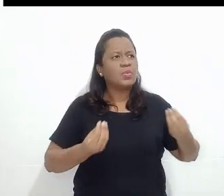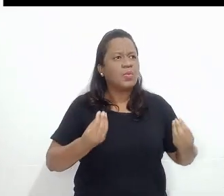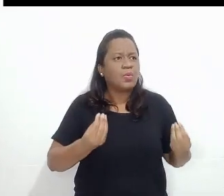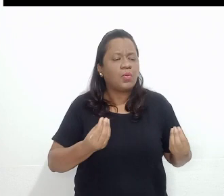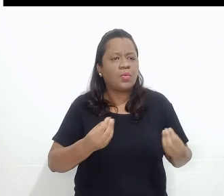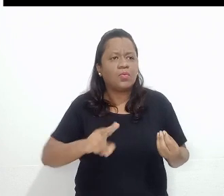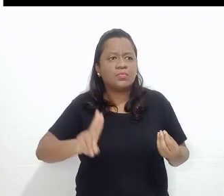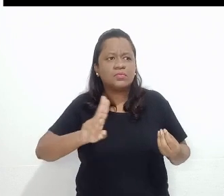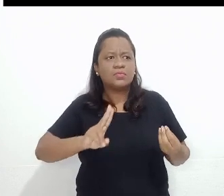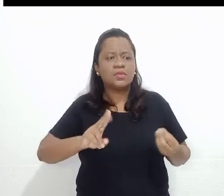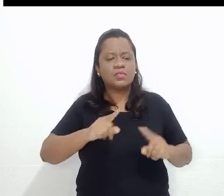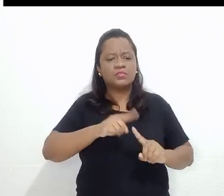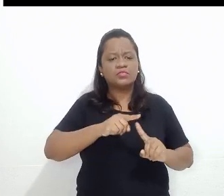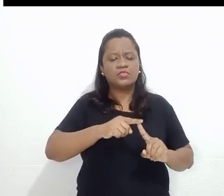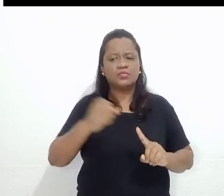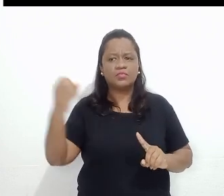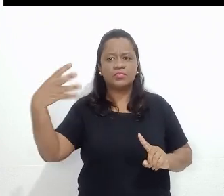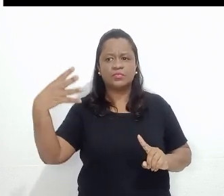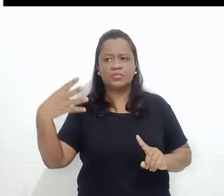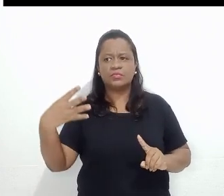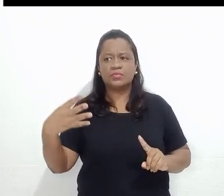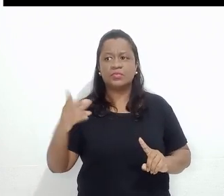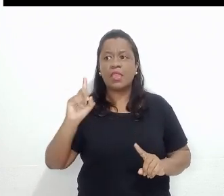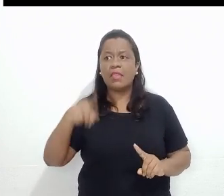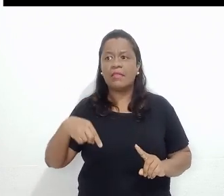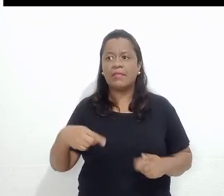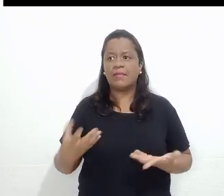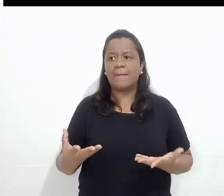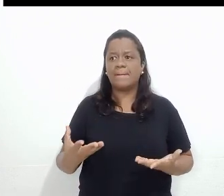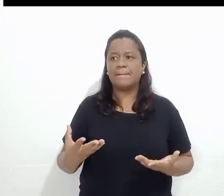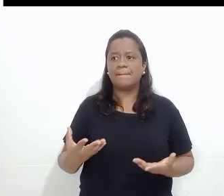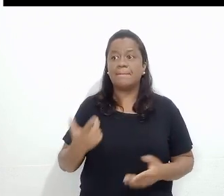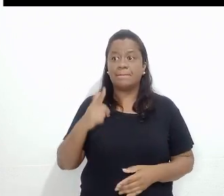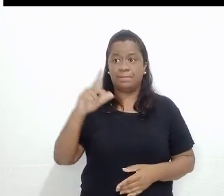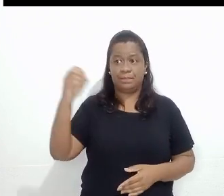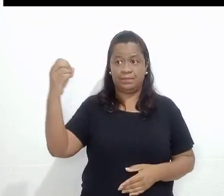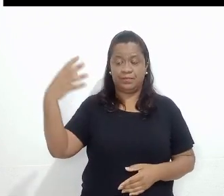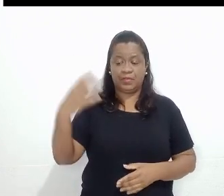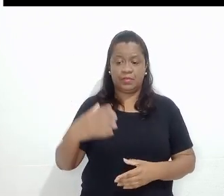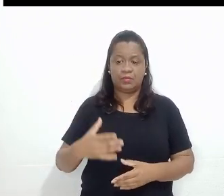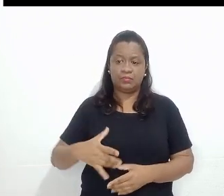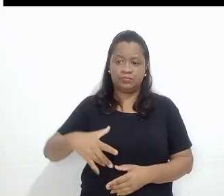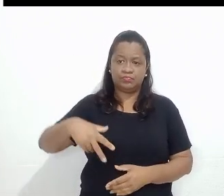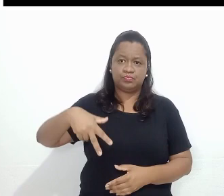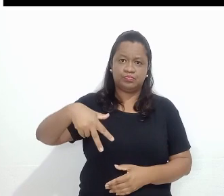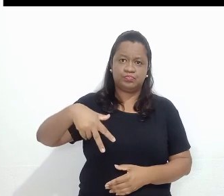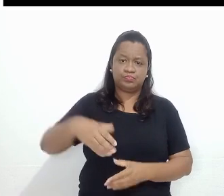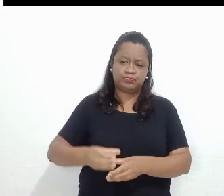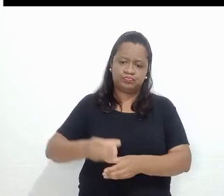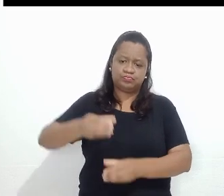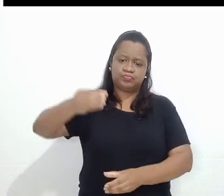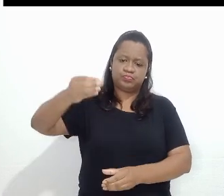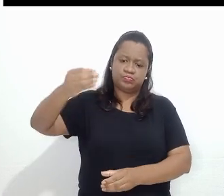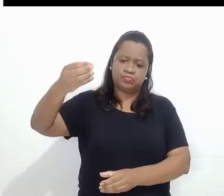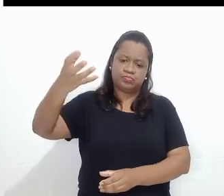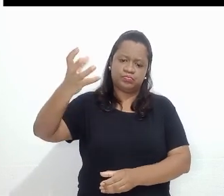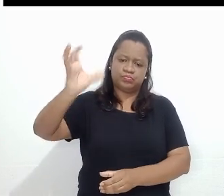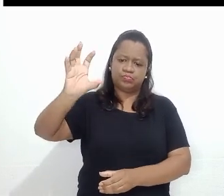luz é? Aqui você tem também, ó, outros a luz, o tripé, o cara posicionando aqui a luz tudo